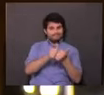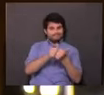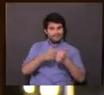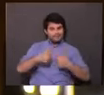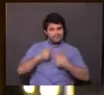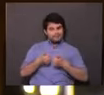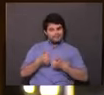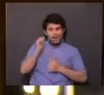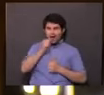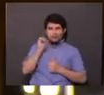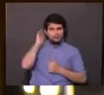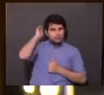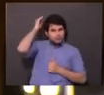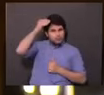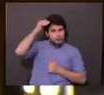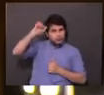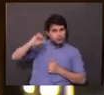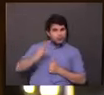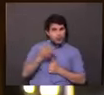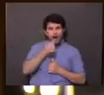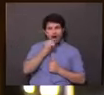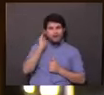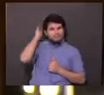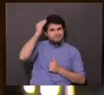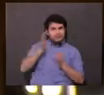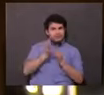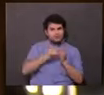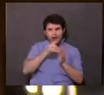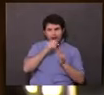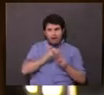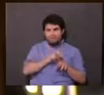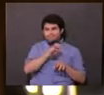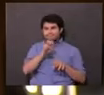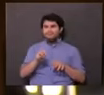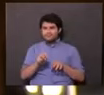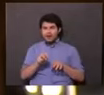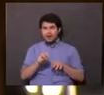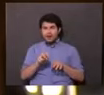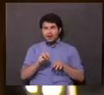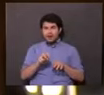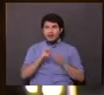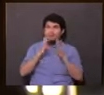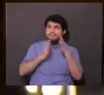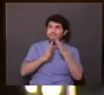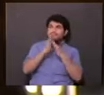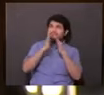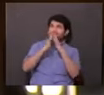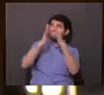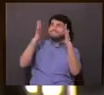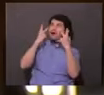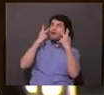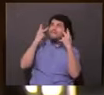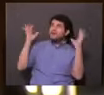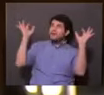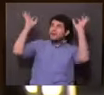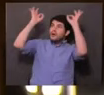ele. Uma vez batizado, Jesus saiu da água e eis que se rasgaram os céus e viu o